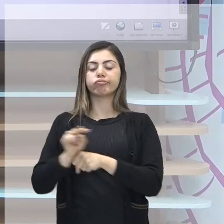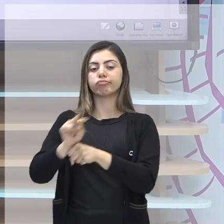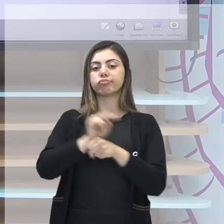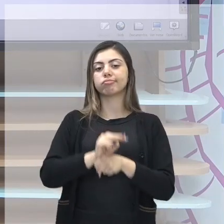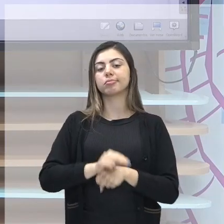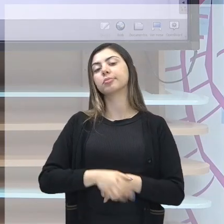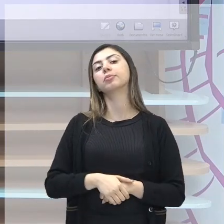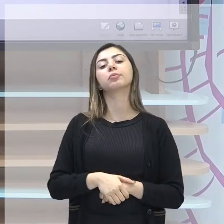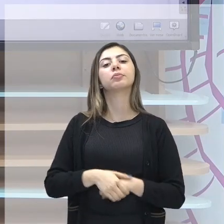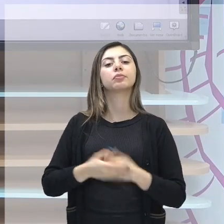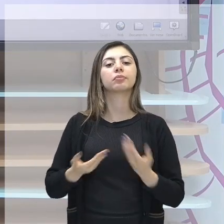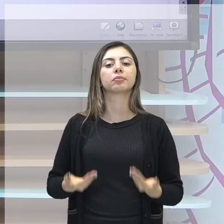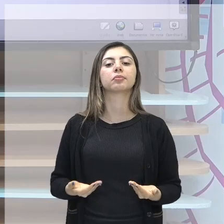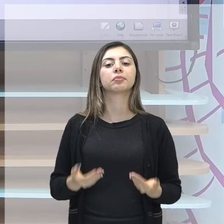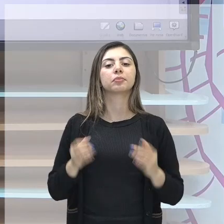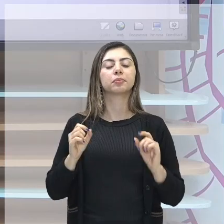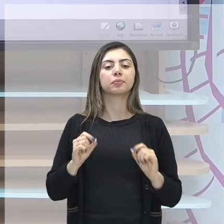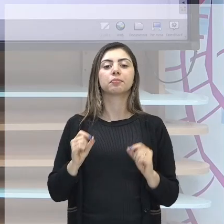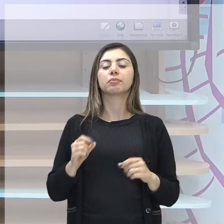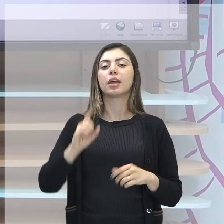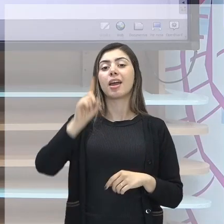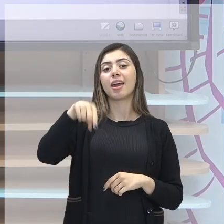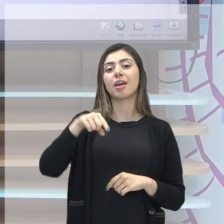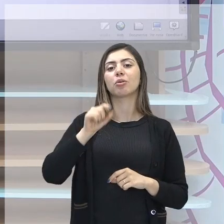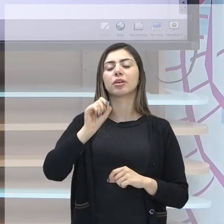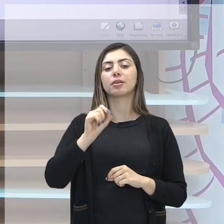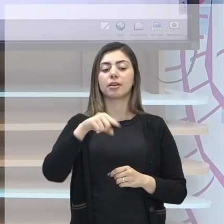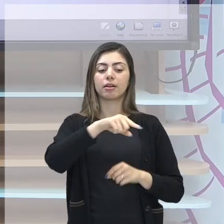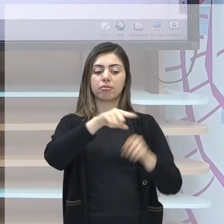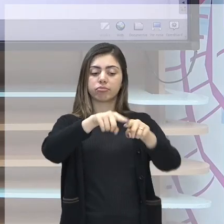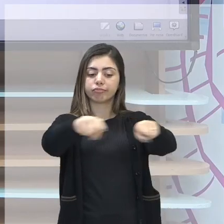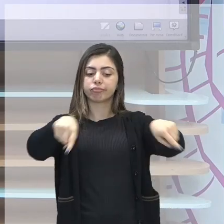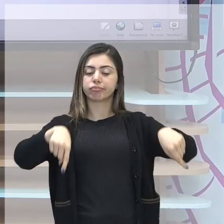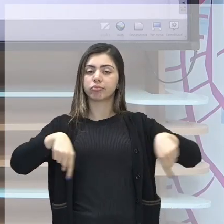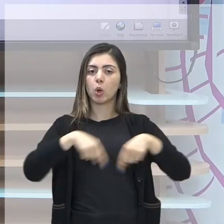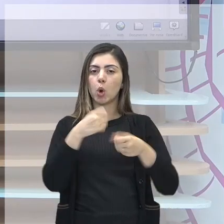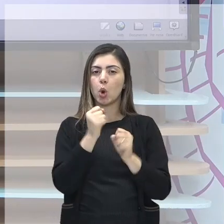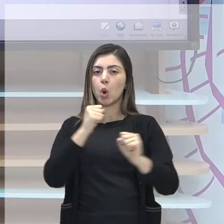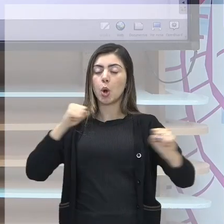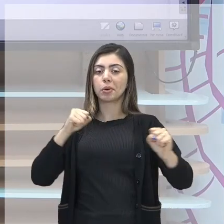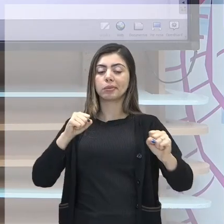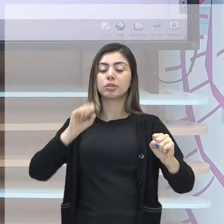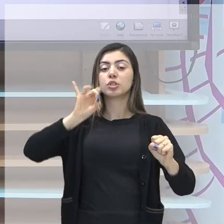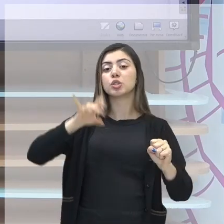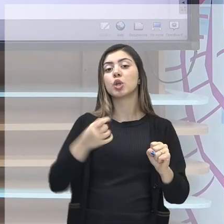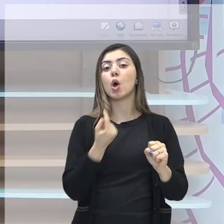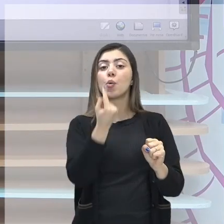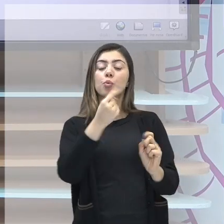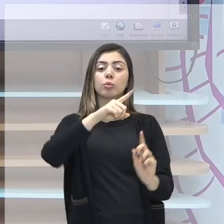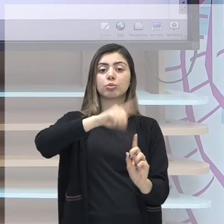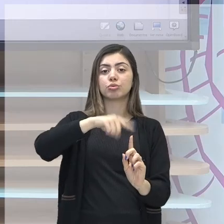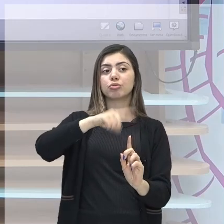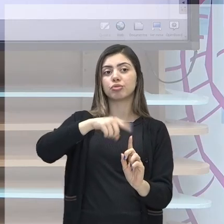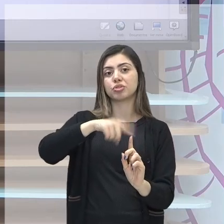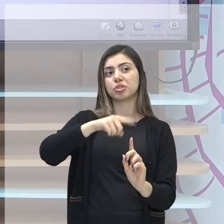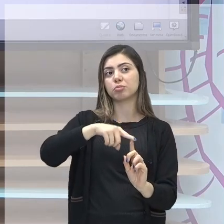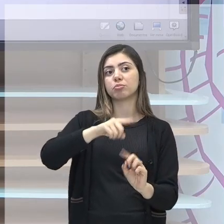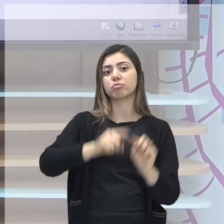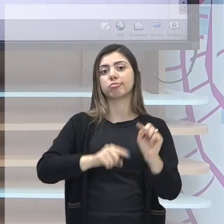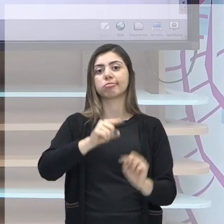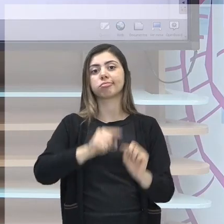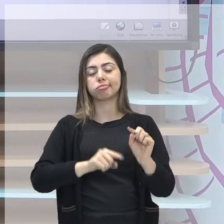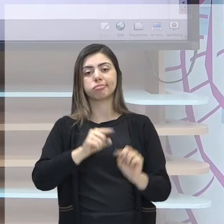monocultoras, né, propriedades monocultoras, em decorrência de que nesses latifúndios, normalmente se cultiva um único produto